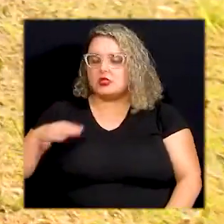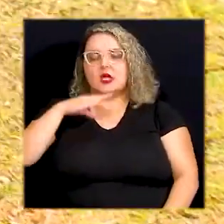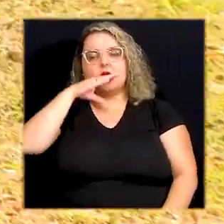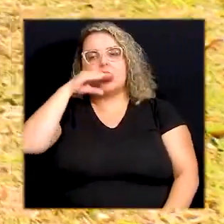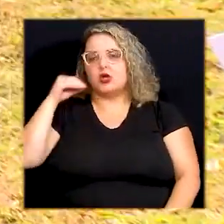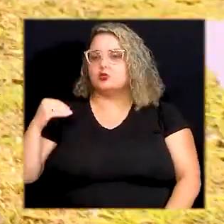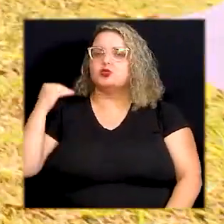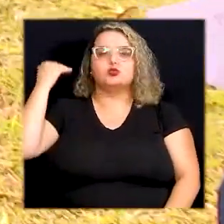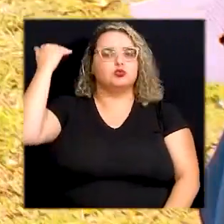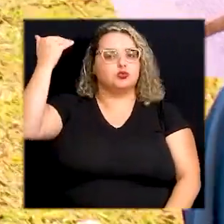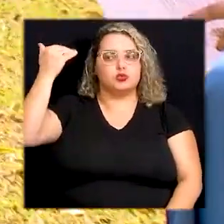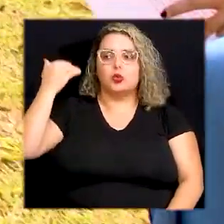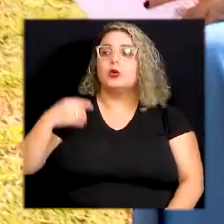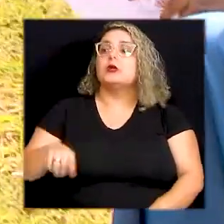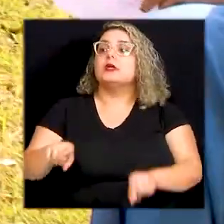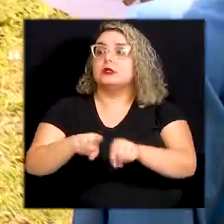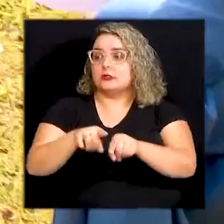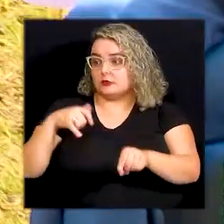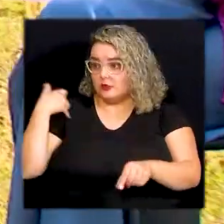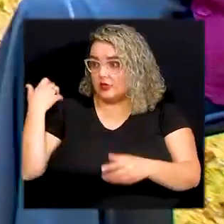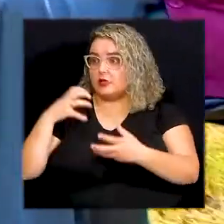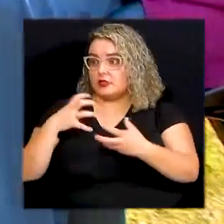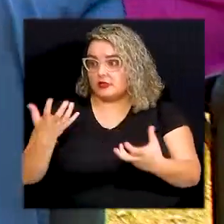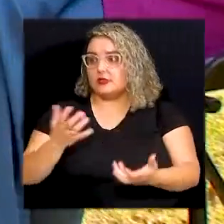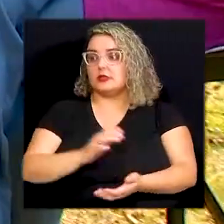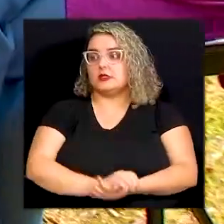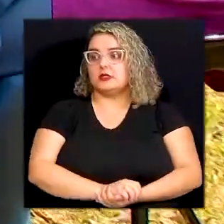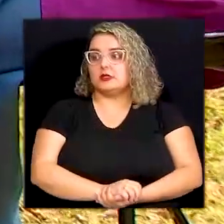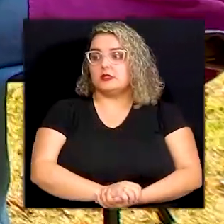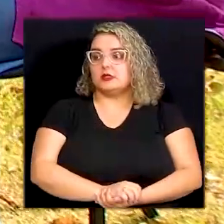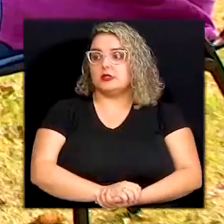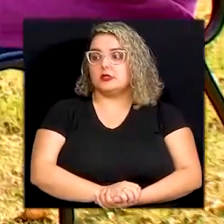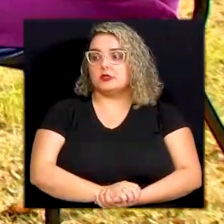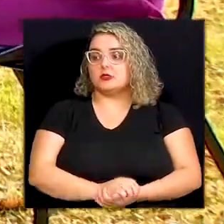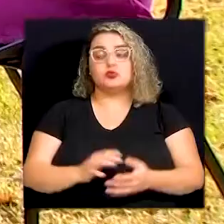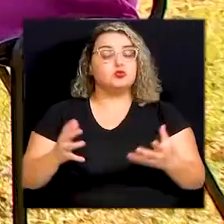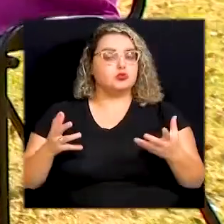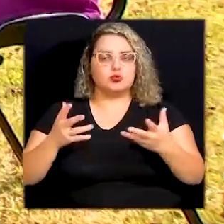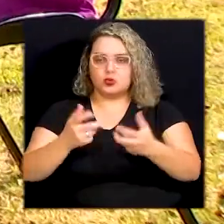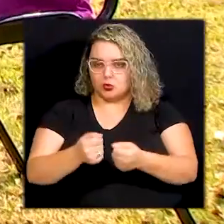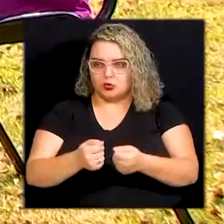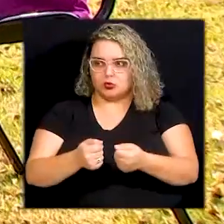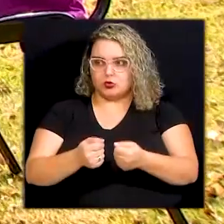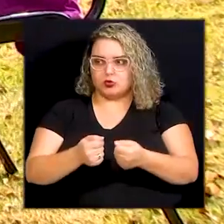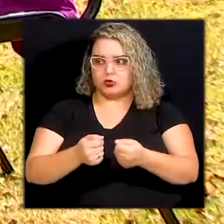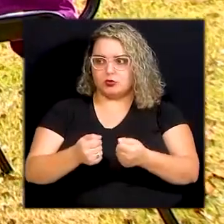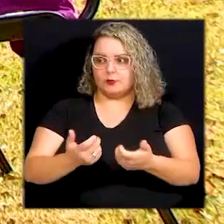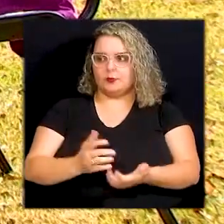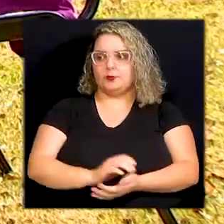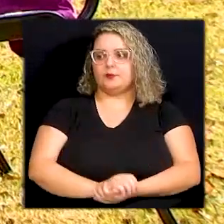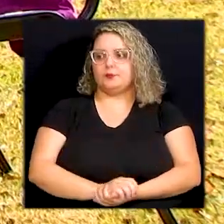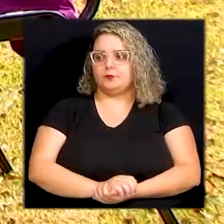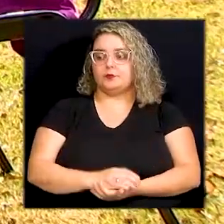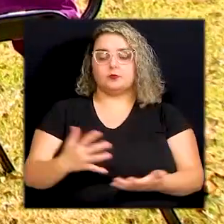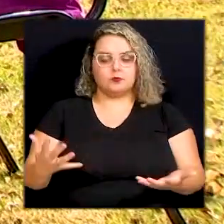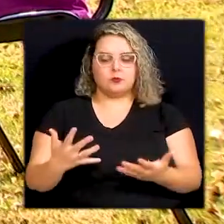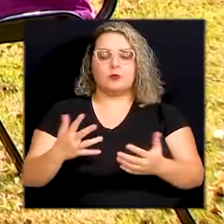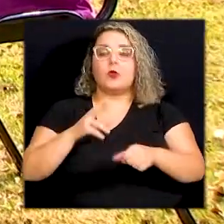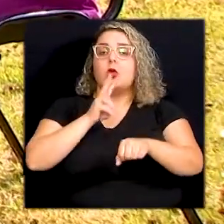crianças, adolescentes, adultos, inclusive idosos, se for o caso, né? Mas para as noções